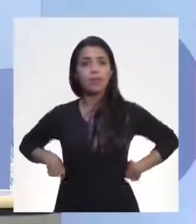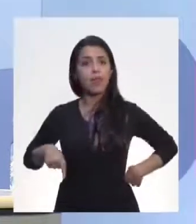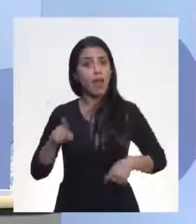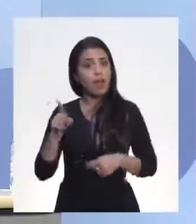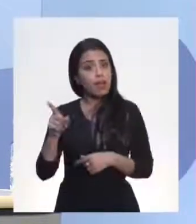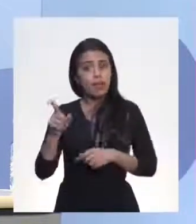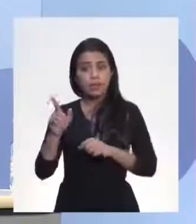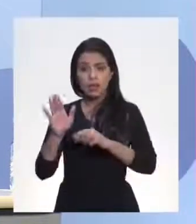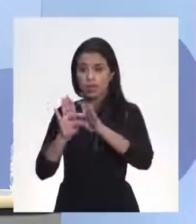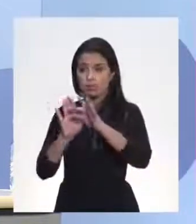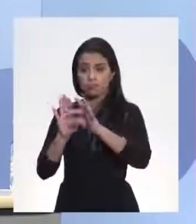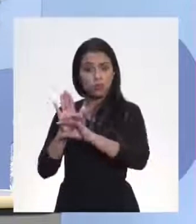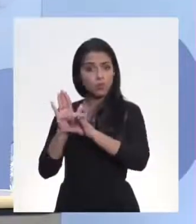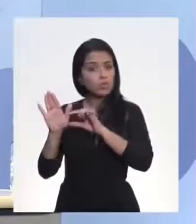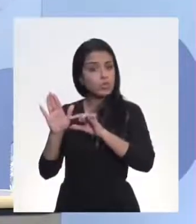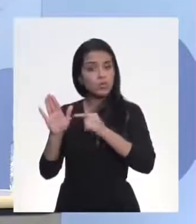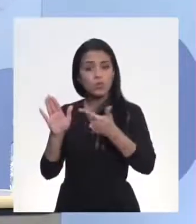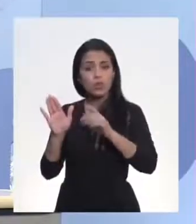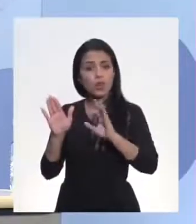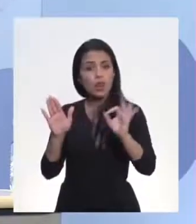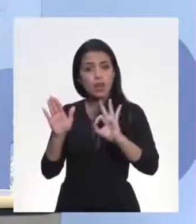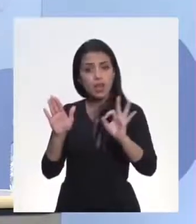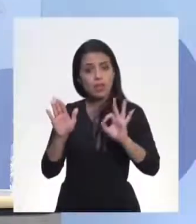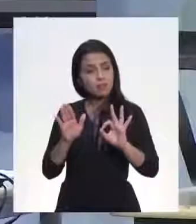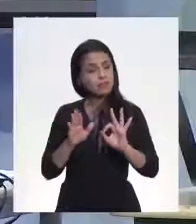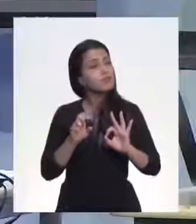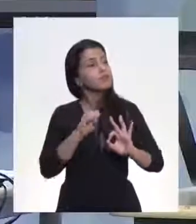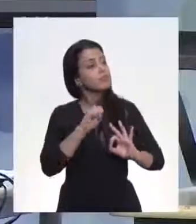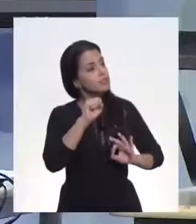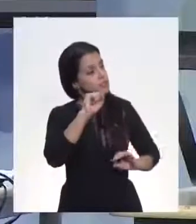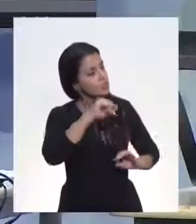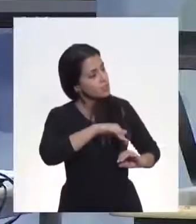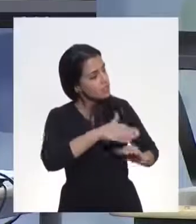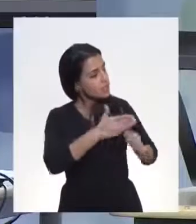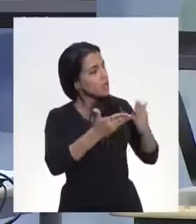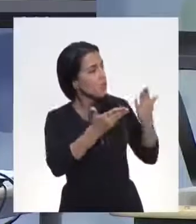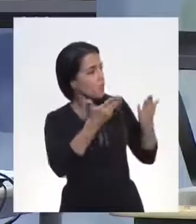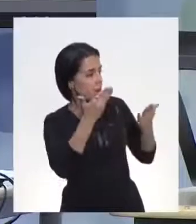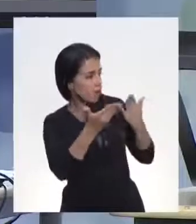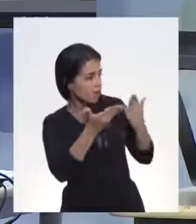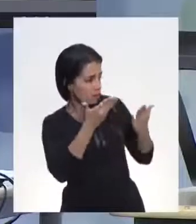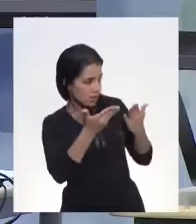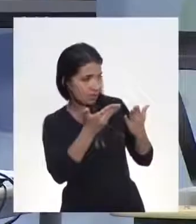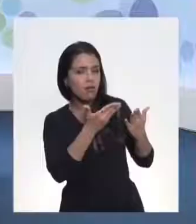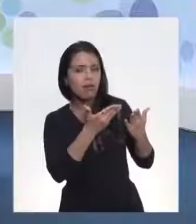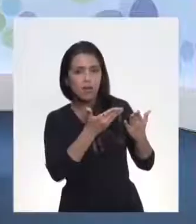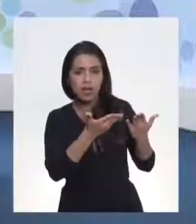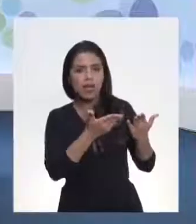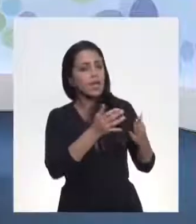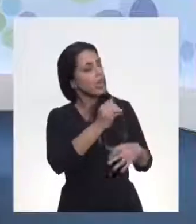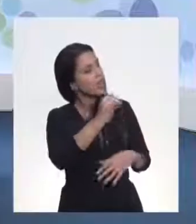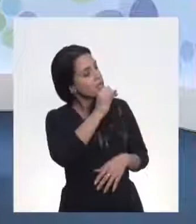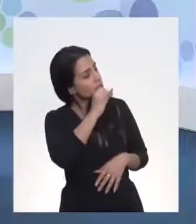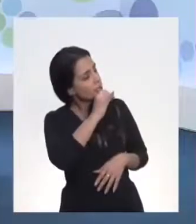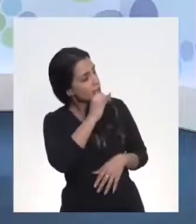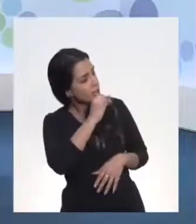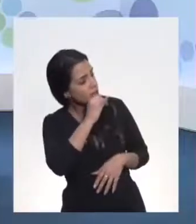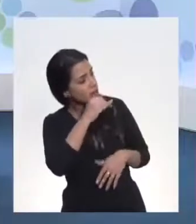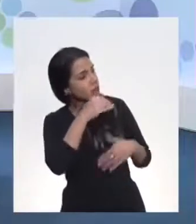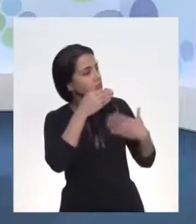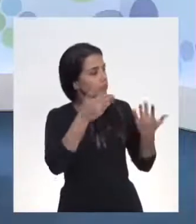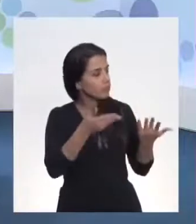palavra que me mostra que tem exemplo. Você vai estabelecer uma comparação com alguma outra. Uma comparação, por exemplo. Você vai colocar um exemplo.